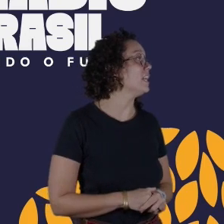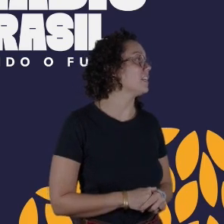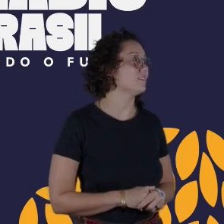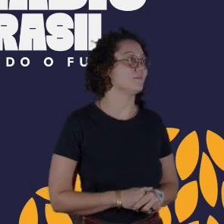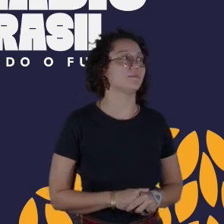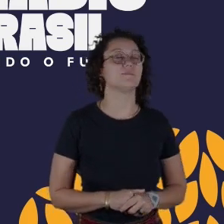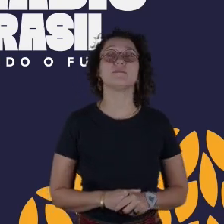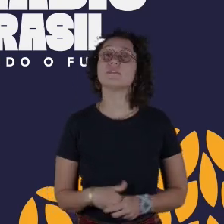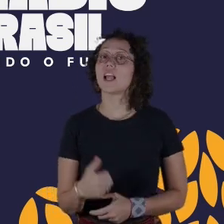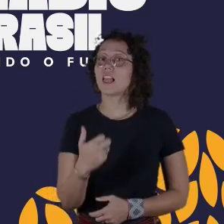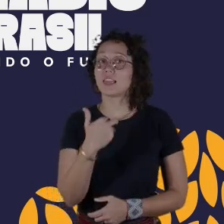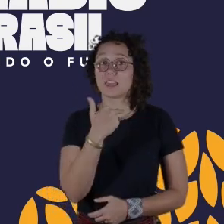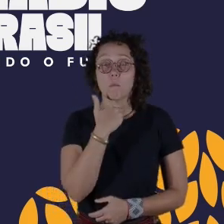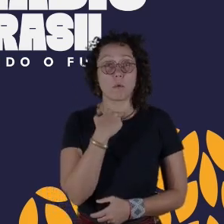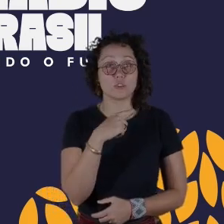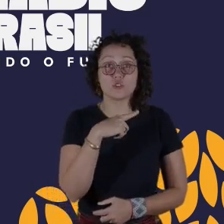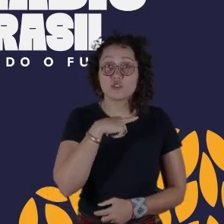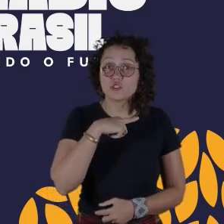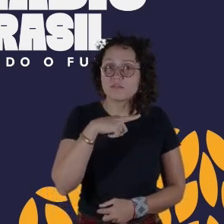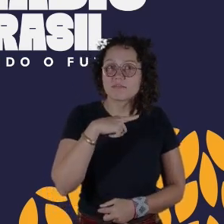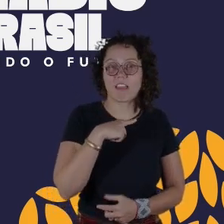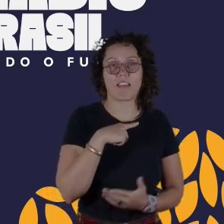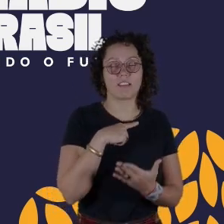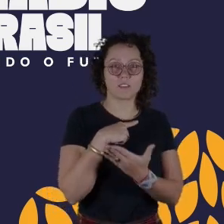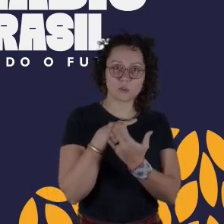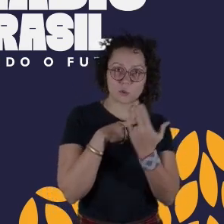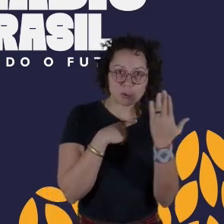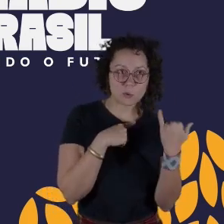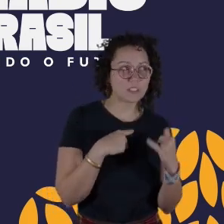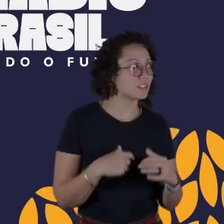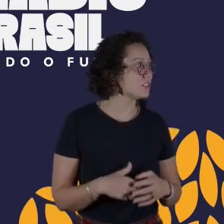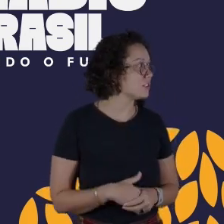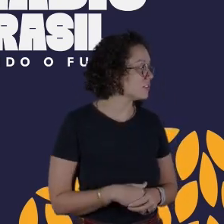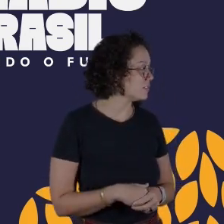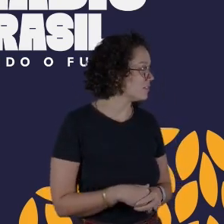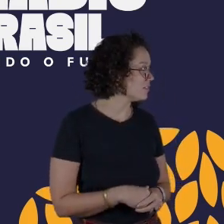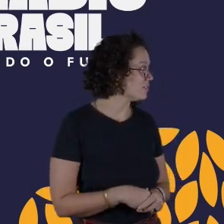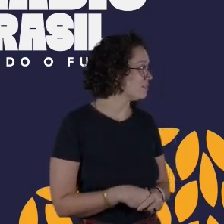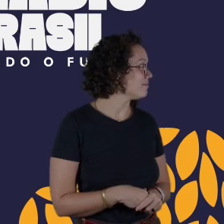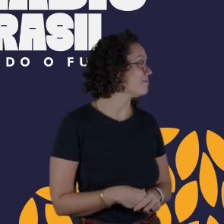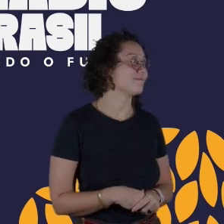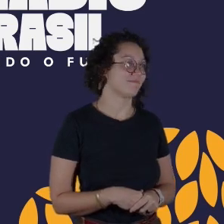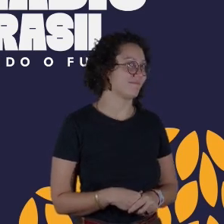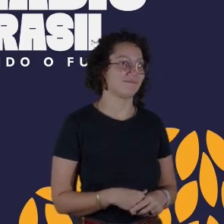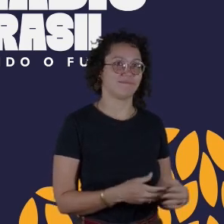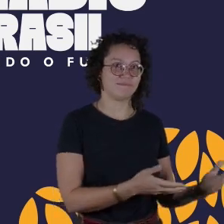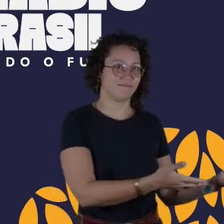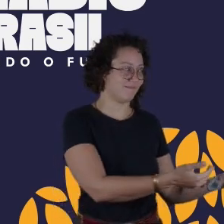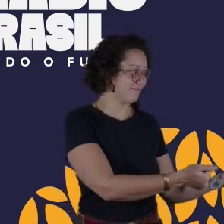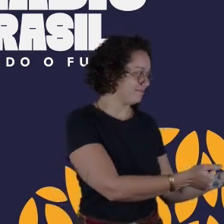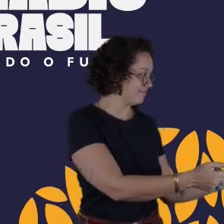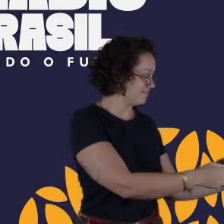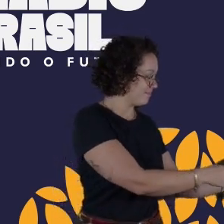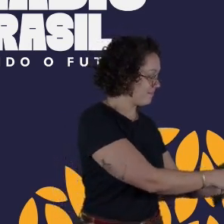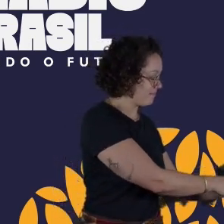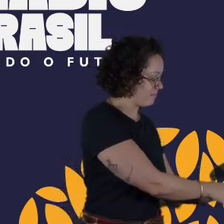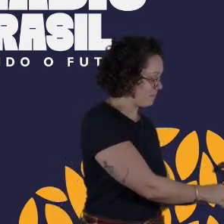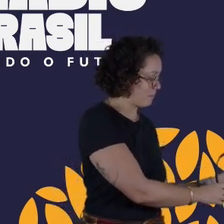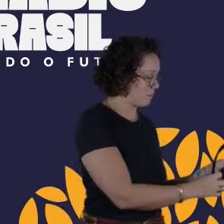efeitos. Mas o que é interessante é